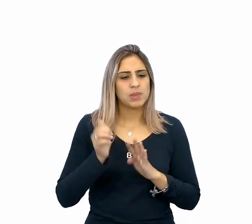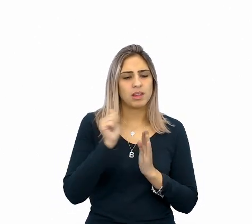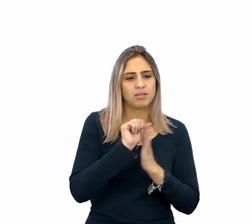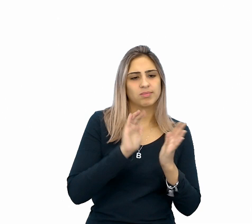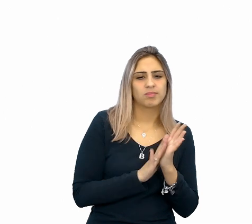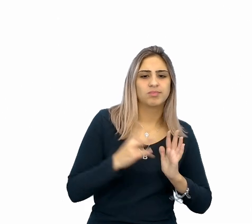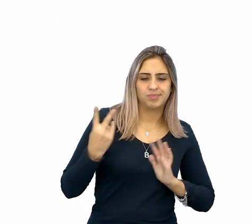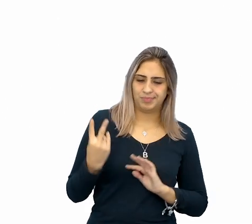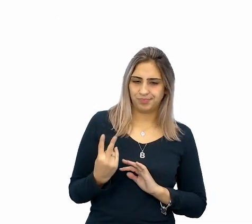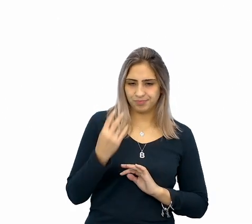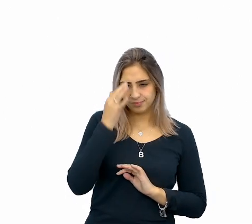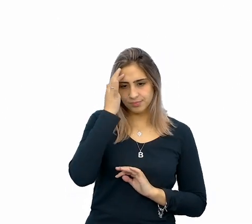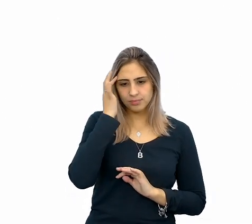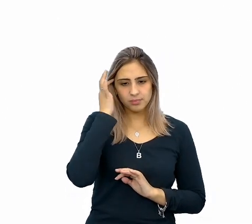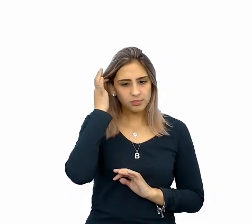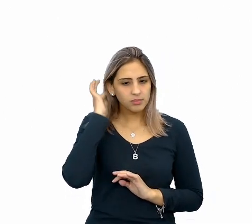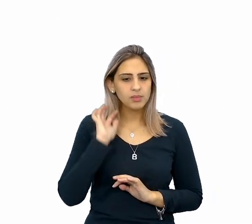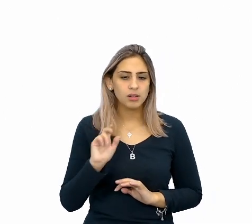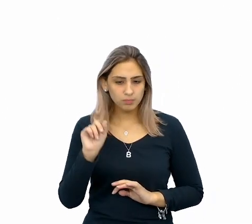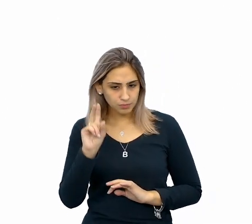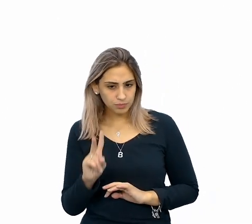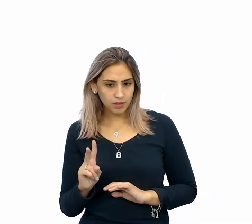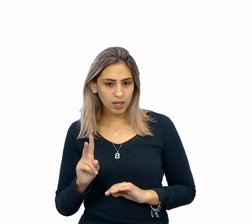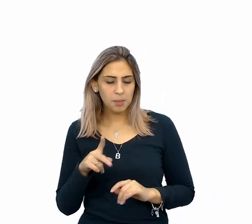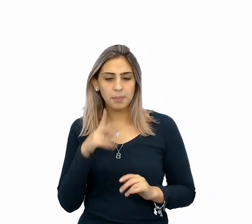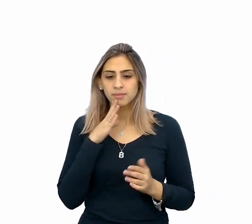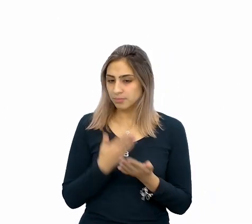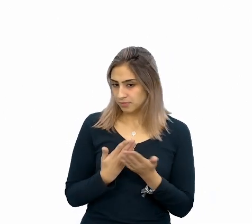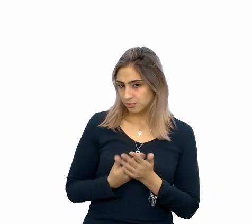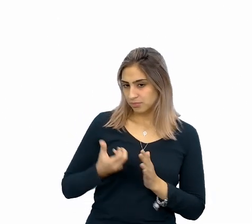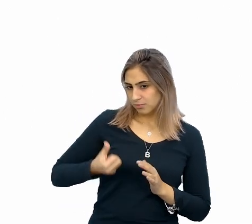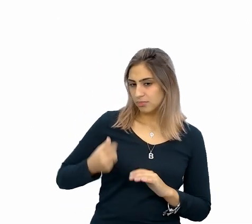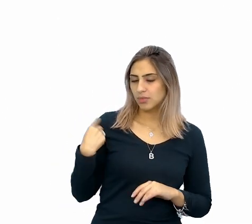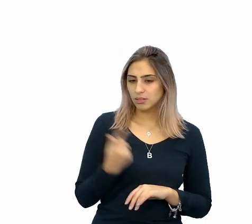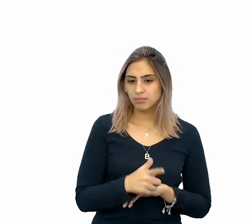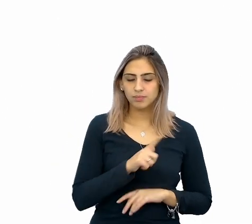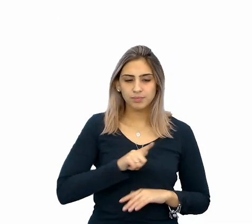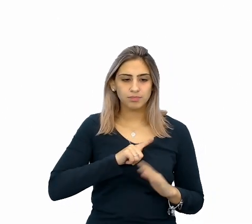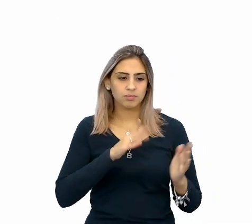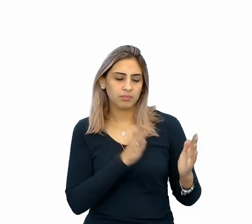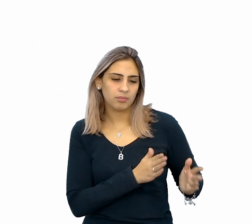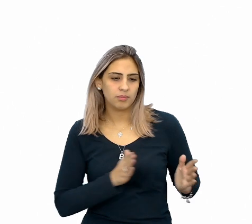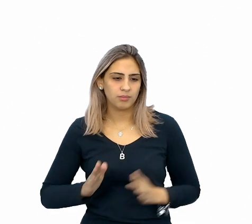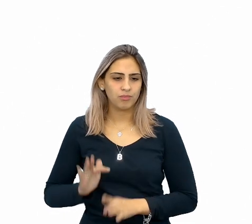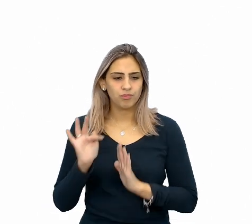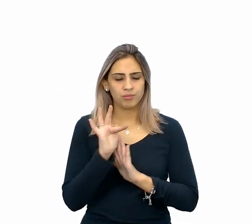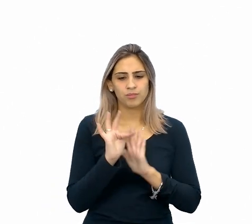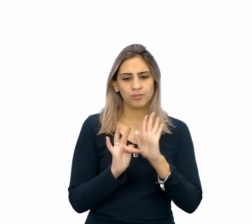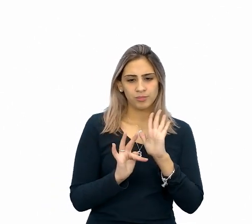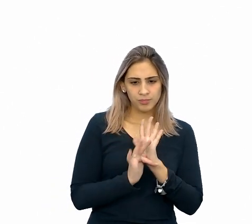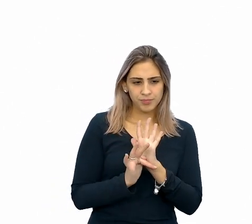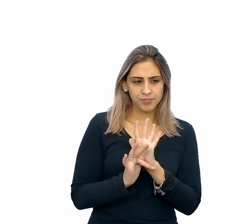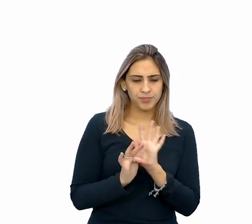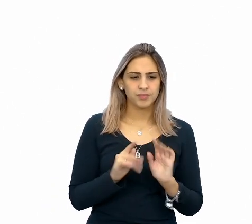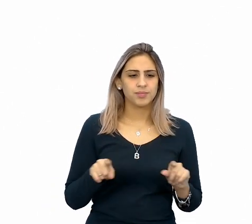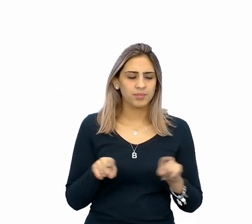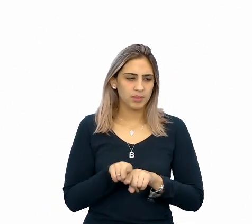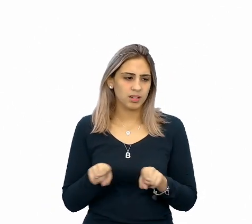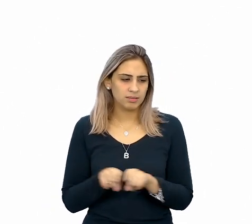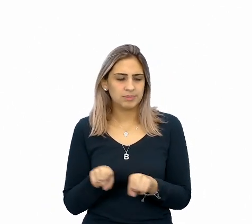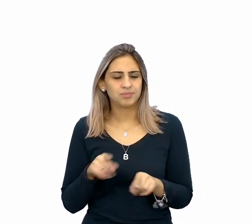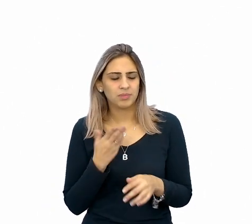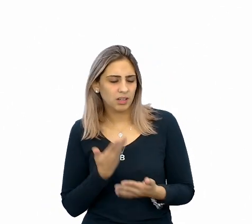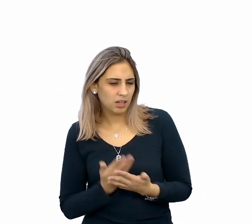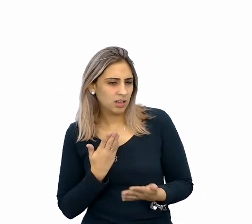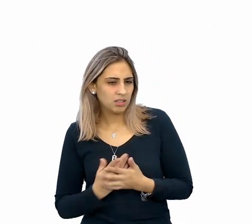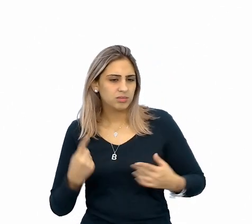atividade 2, ok? Na aula 6, nós temos aí a produção de textos, né, e também será uma